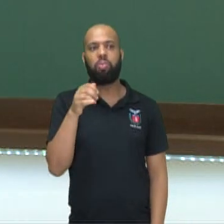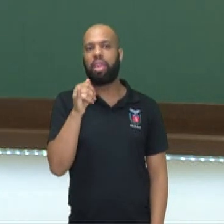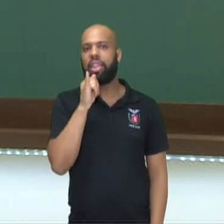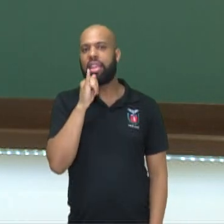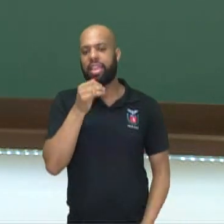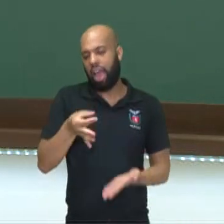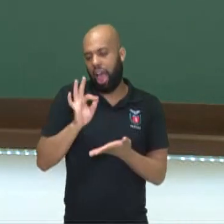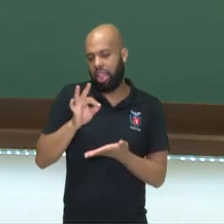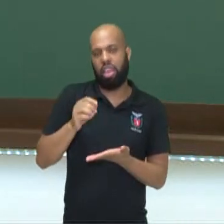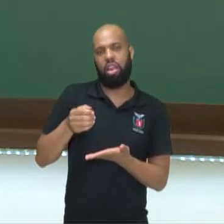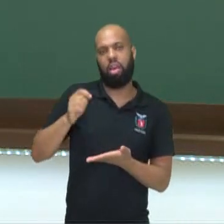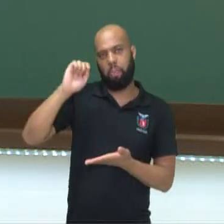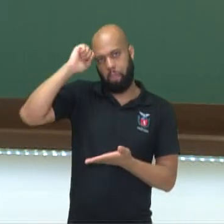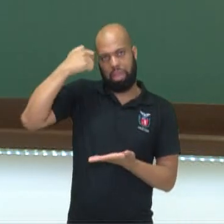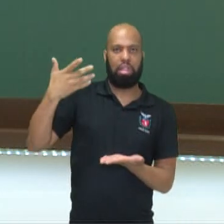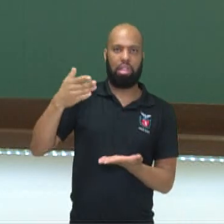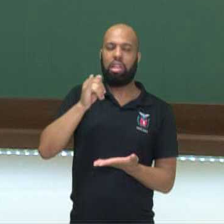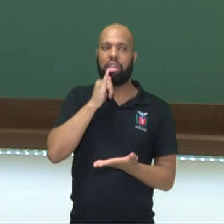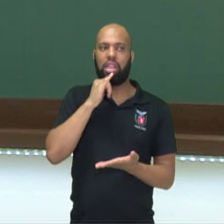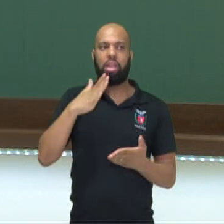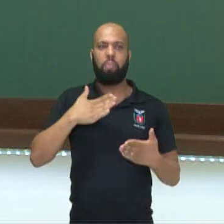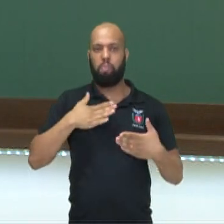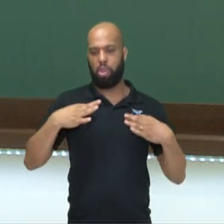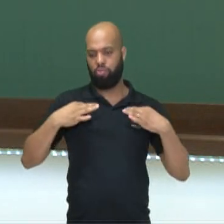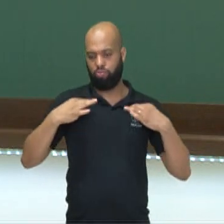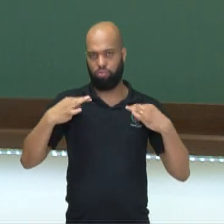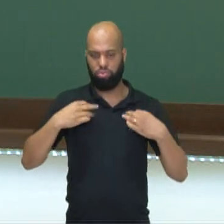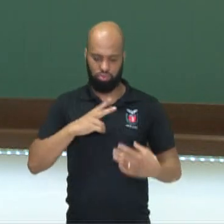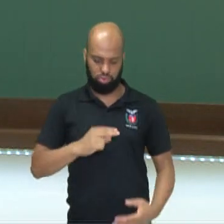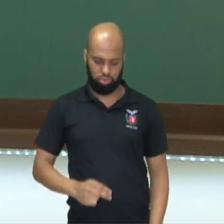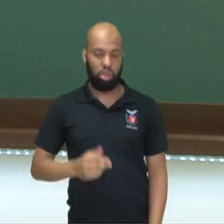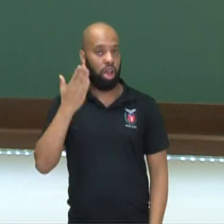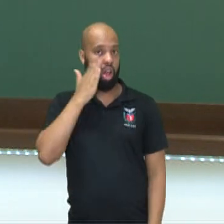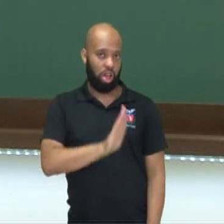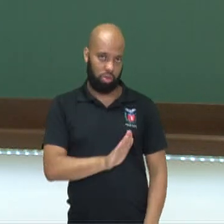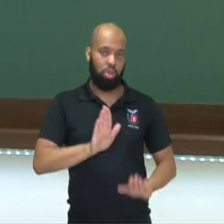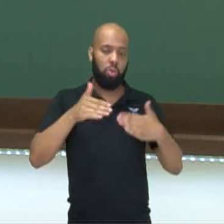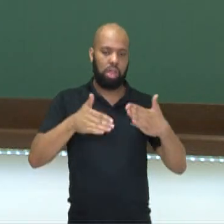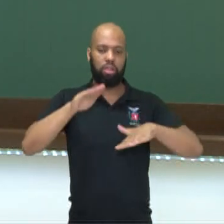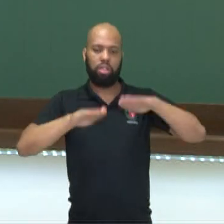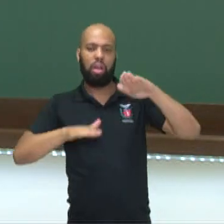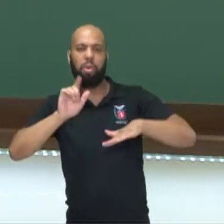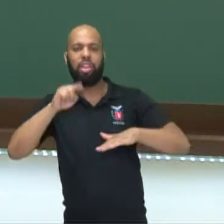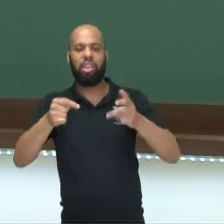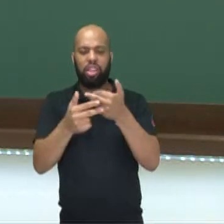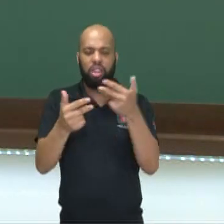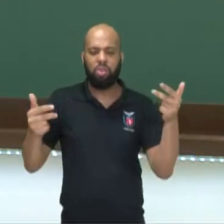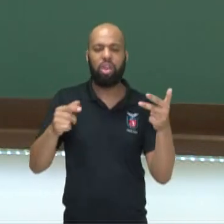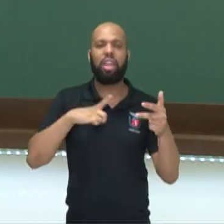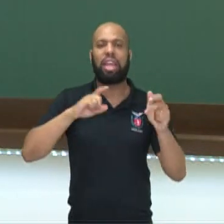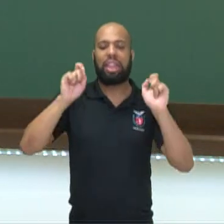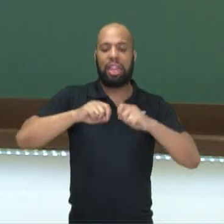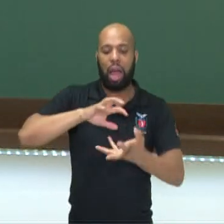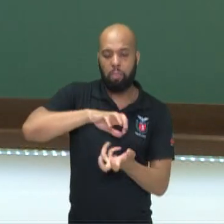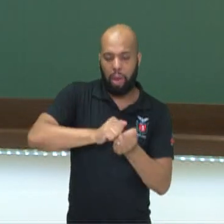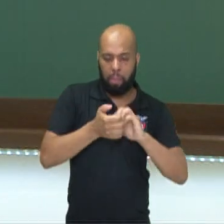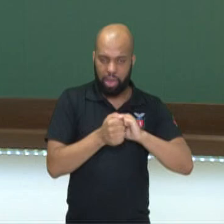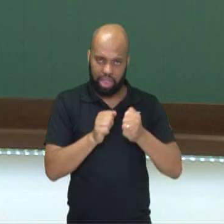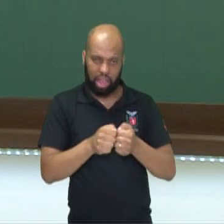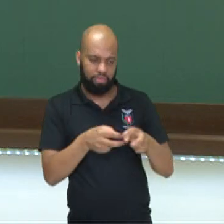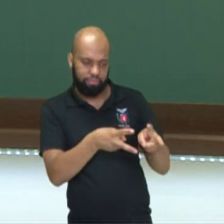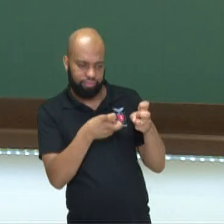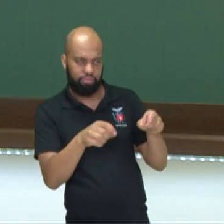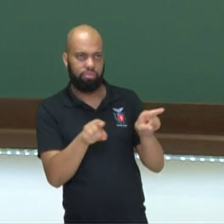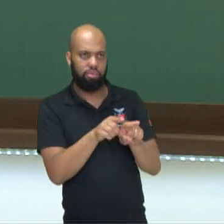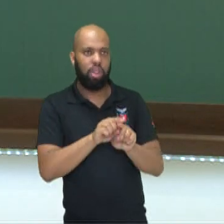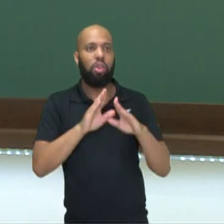é preta, tá? Exemplo, o meu jaleco é azul, certo? Então, são coisas que são palpáveis, observáveis.